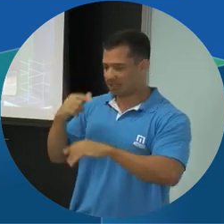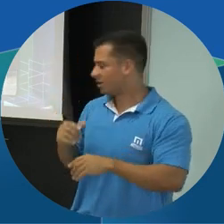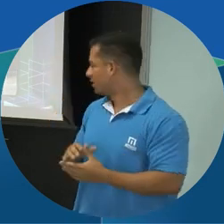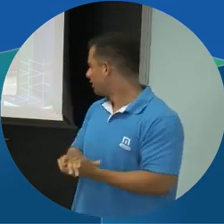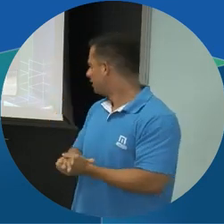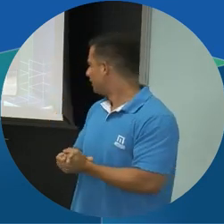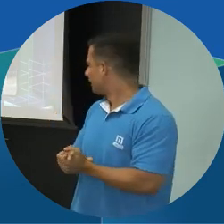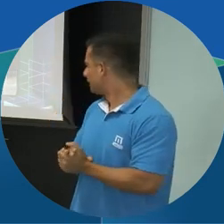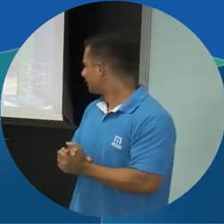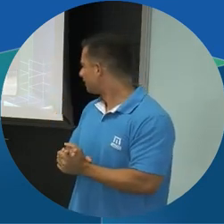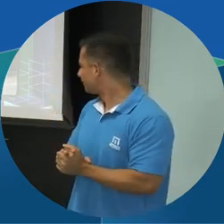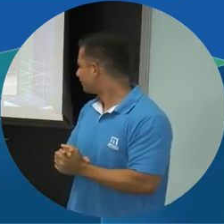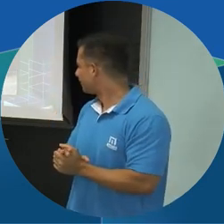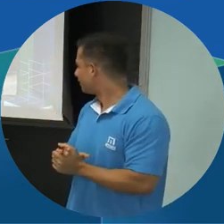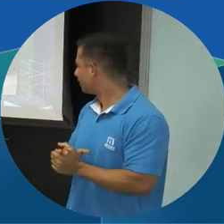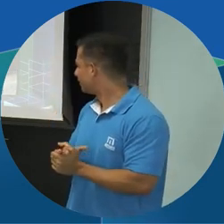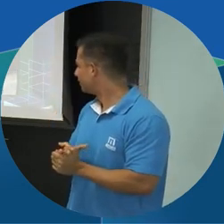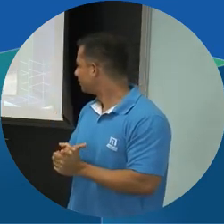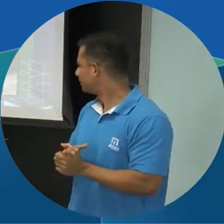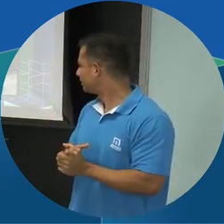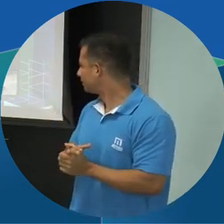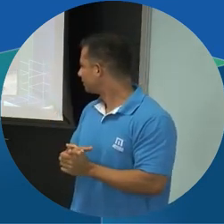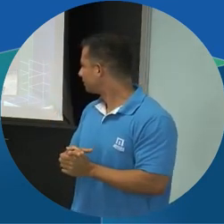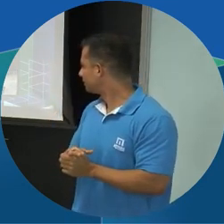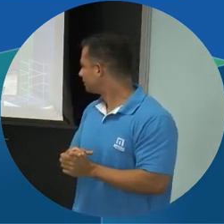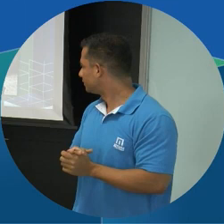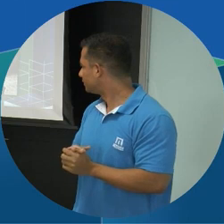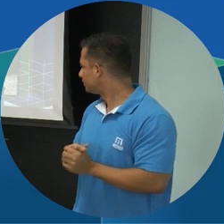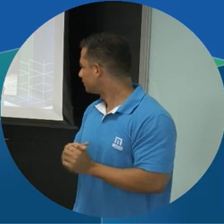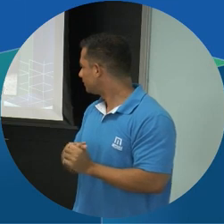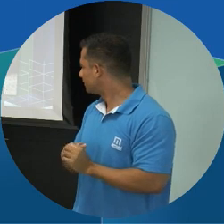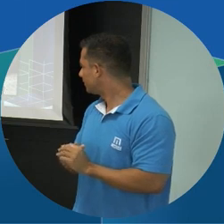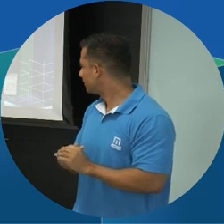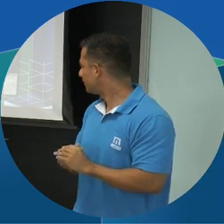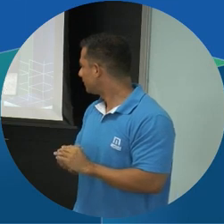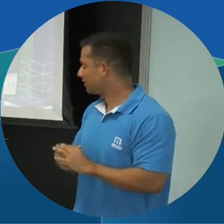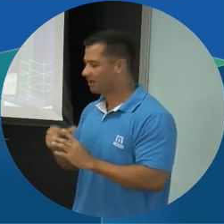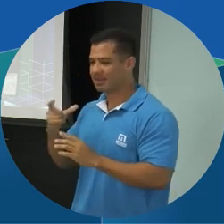revestimento aqui de 3 a 5